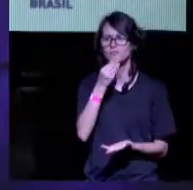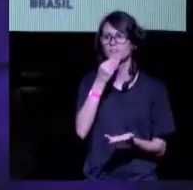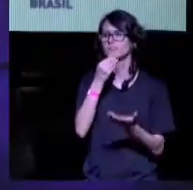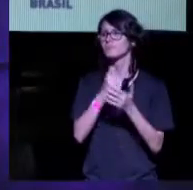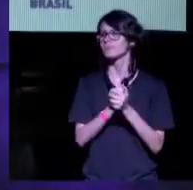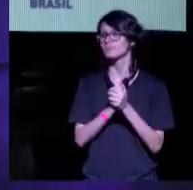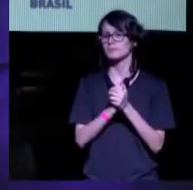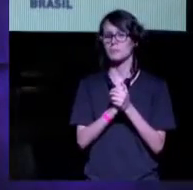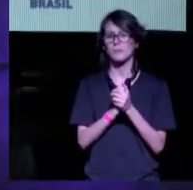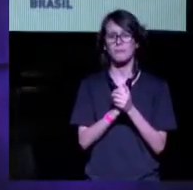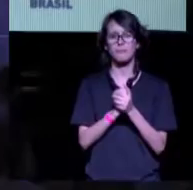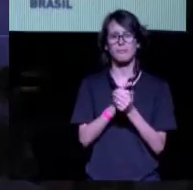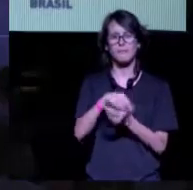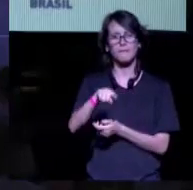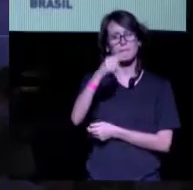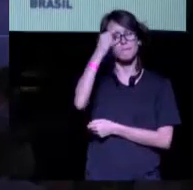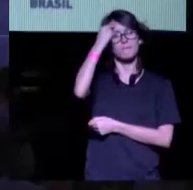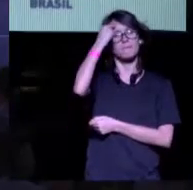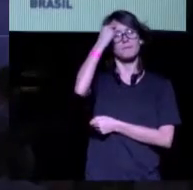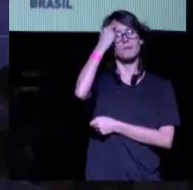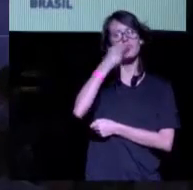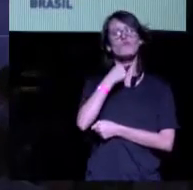vamos lá